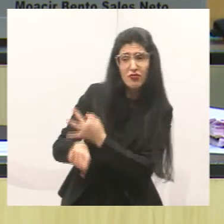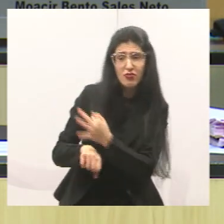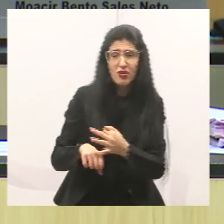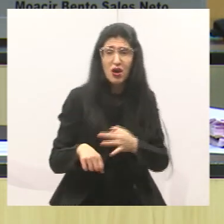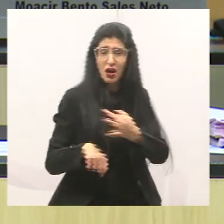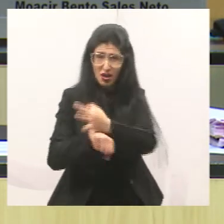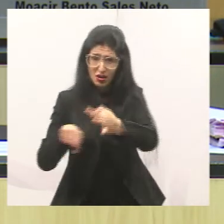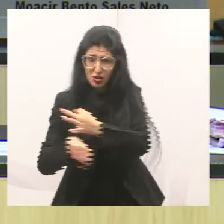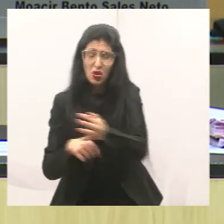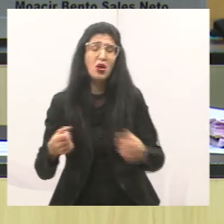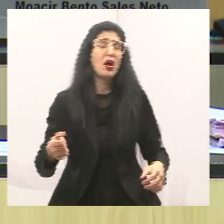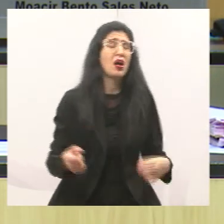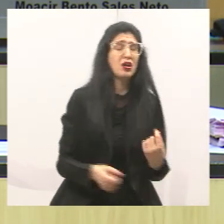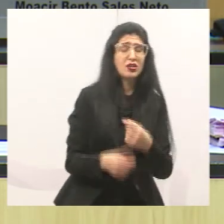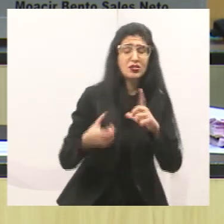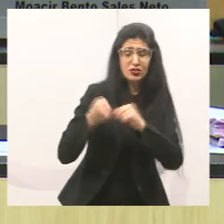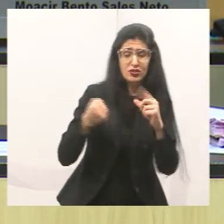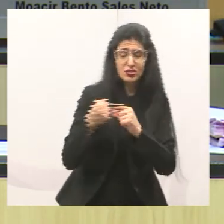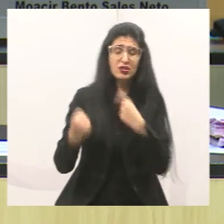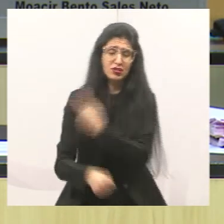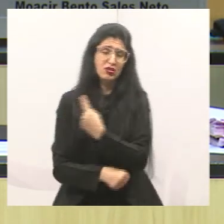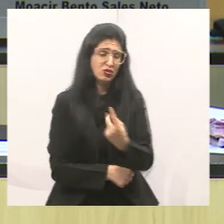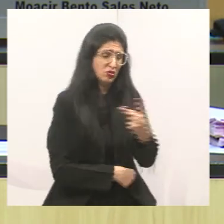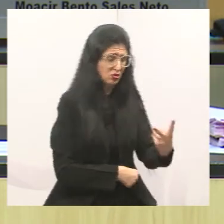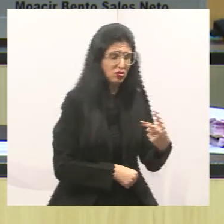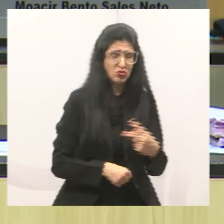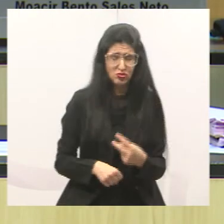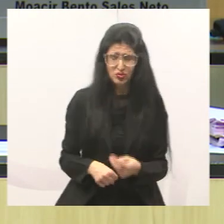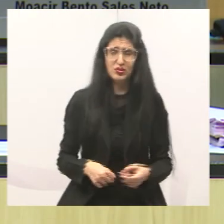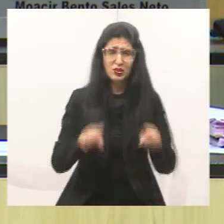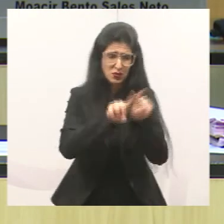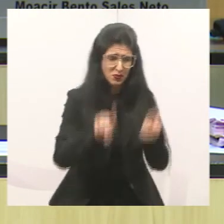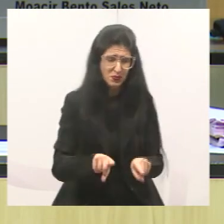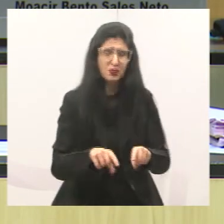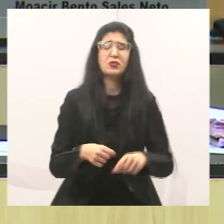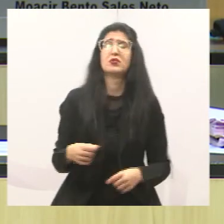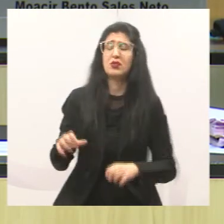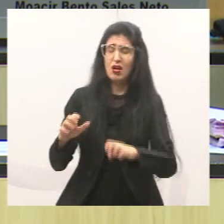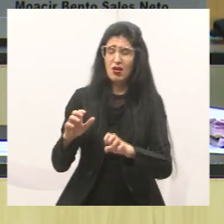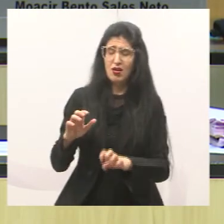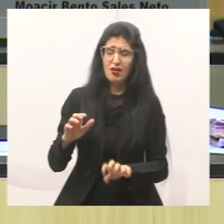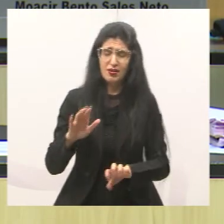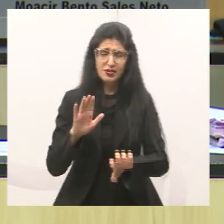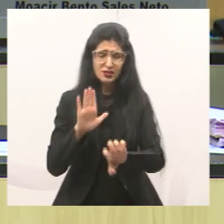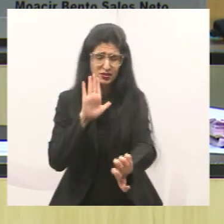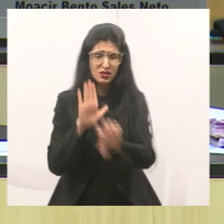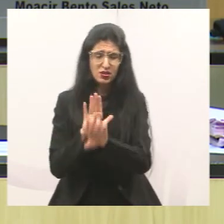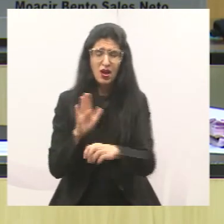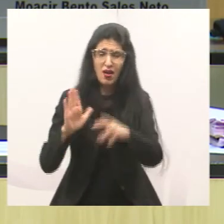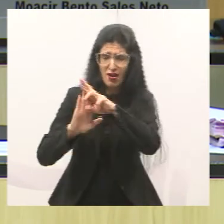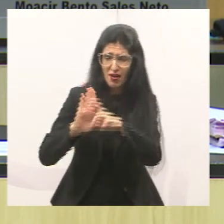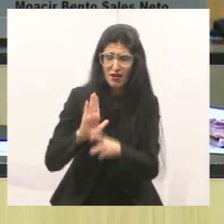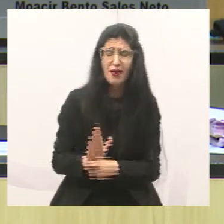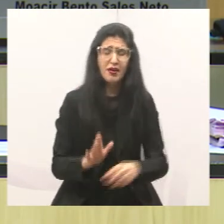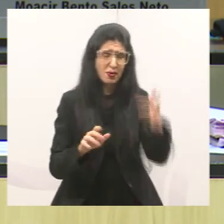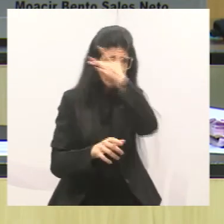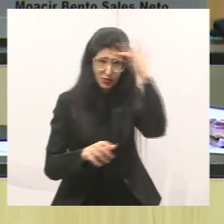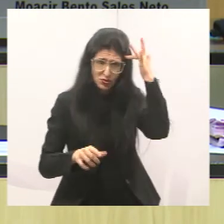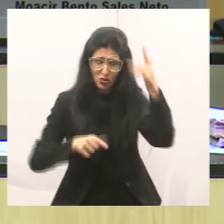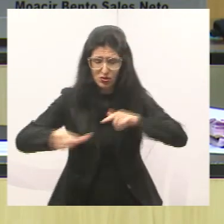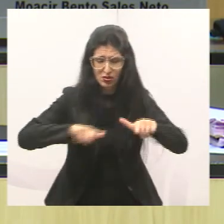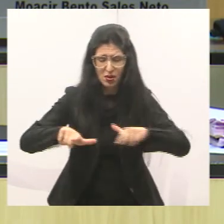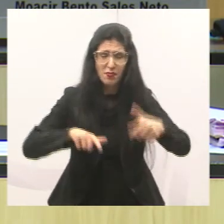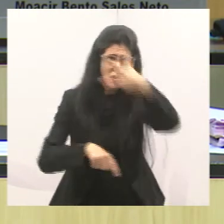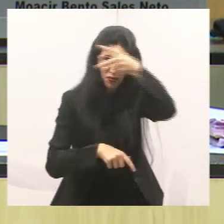112, licença-doença, do Estatuto do Servidor. Requeremos ao incentivo do senhor presidente desta casa, ouvido e aprovado pela